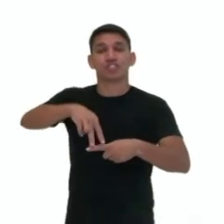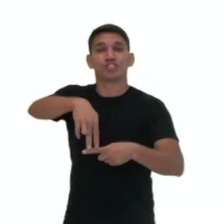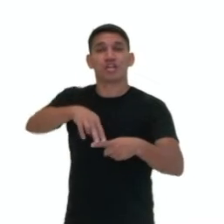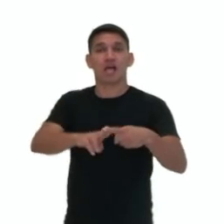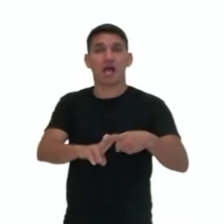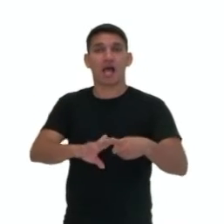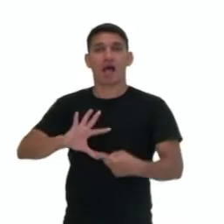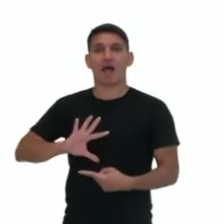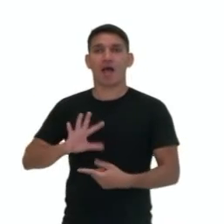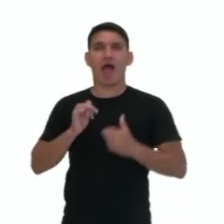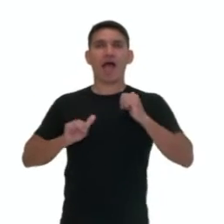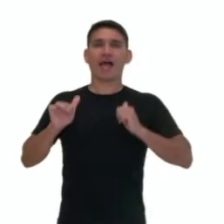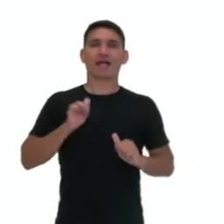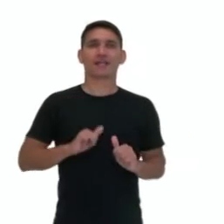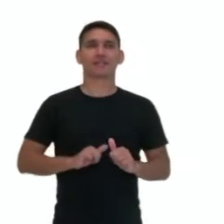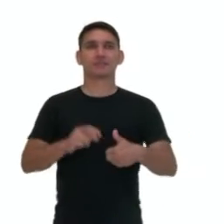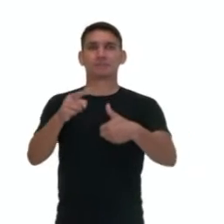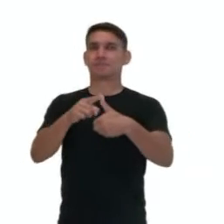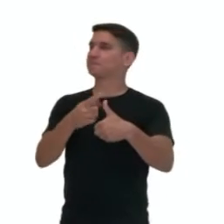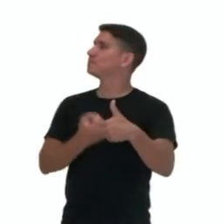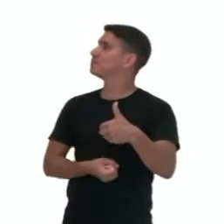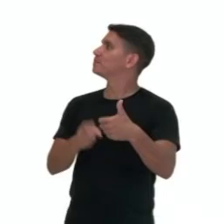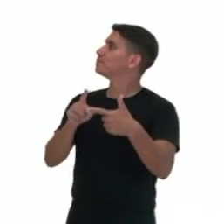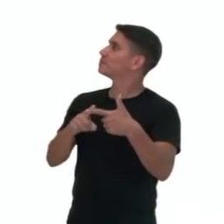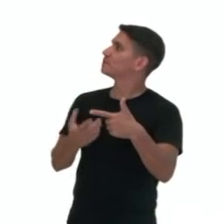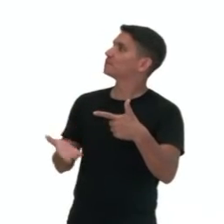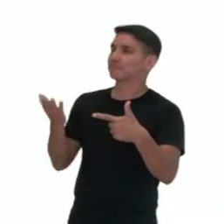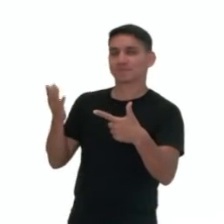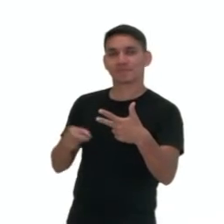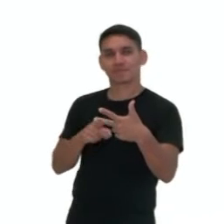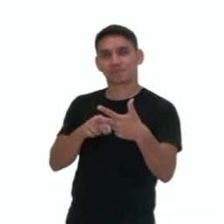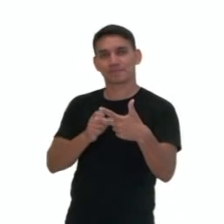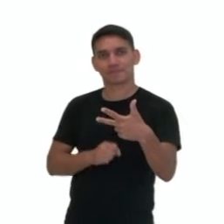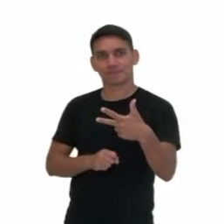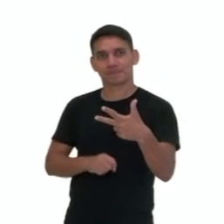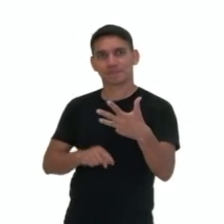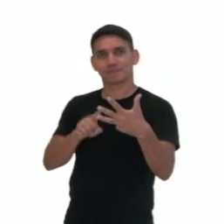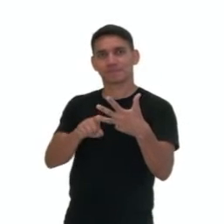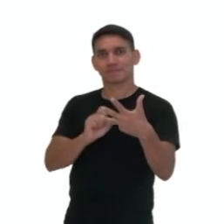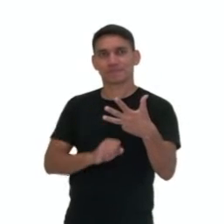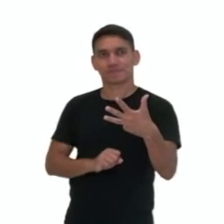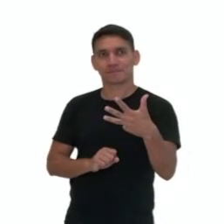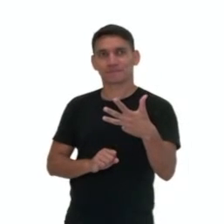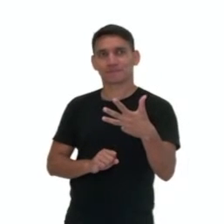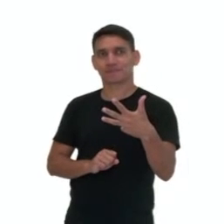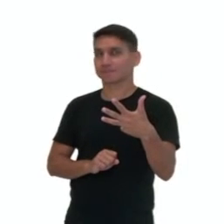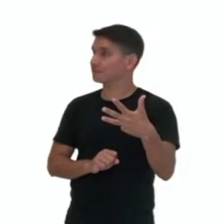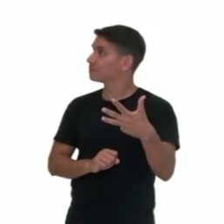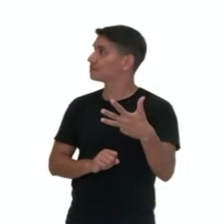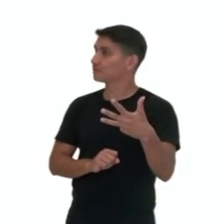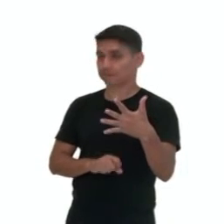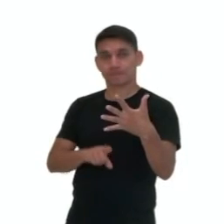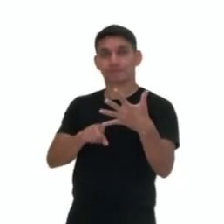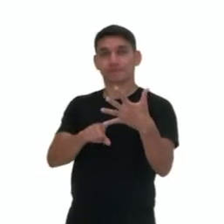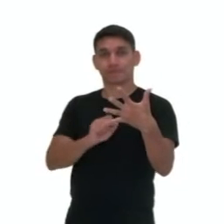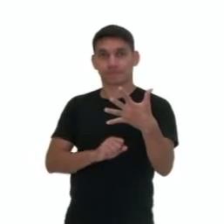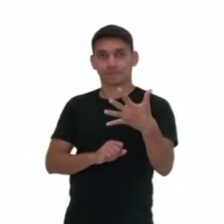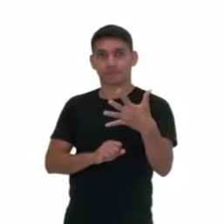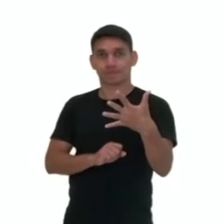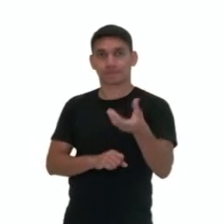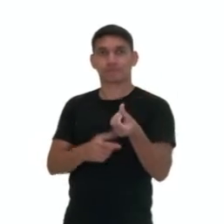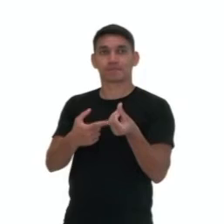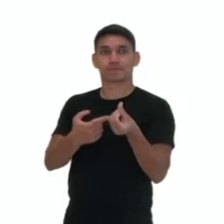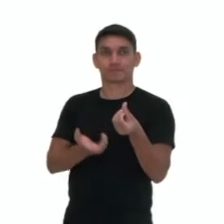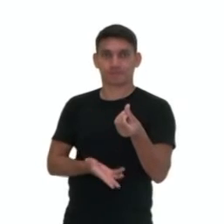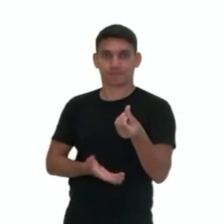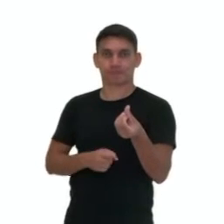tem barra fixa, barras paralelas, cavalo com alças, argolas, o solo, barras assimétricas e